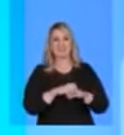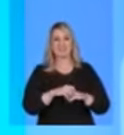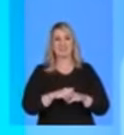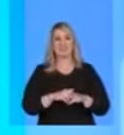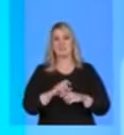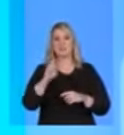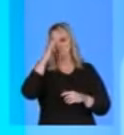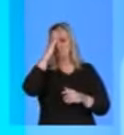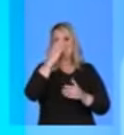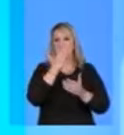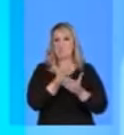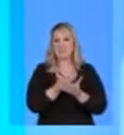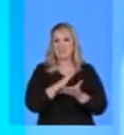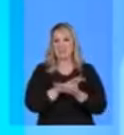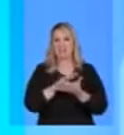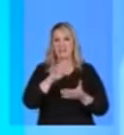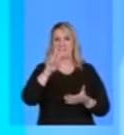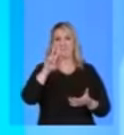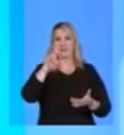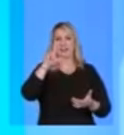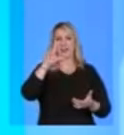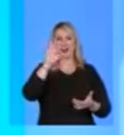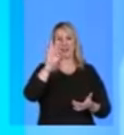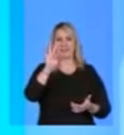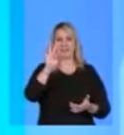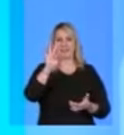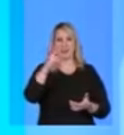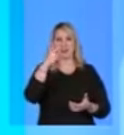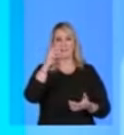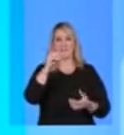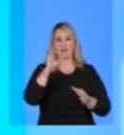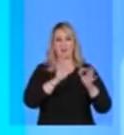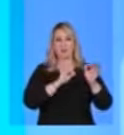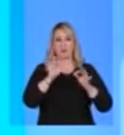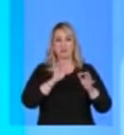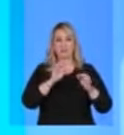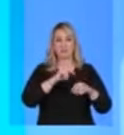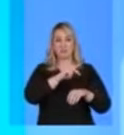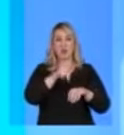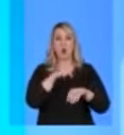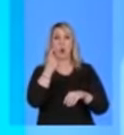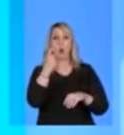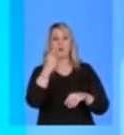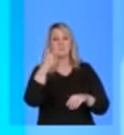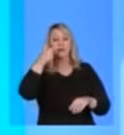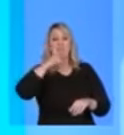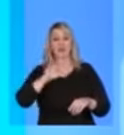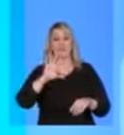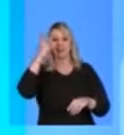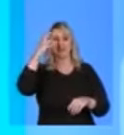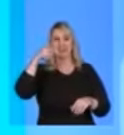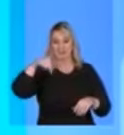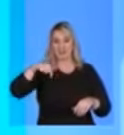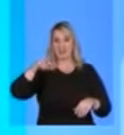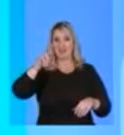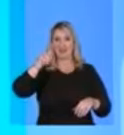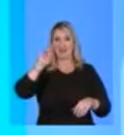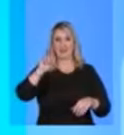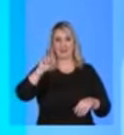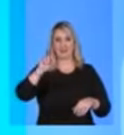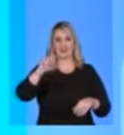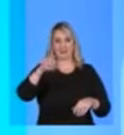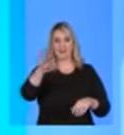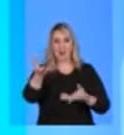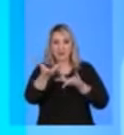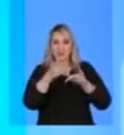acreditavam que o VLT 20 projetos no país o único que saiu do Papel foi aqui no Rio de Janeiro eu queria convidar você